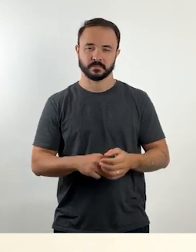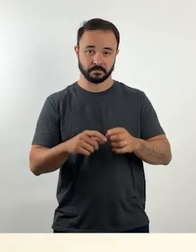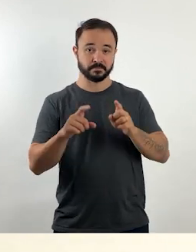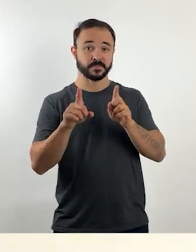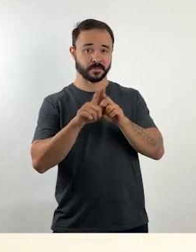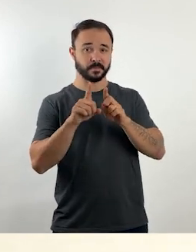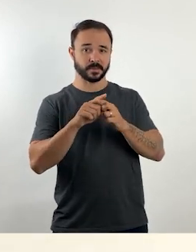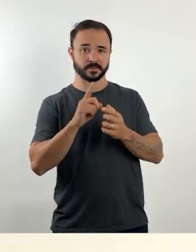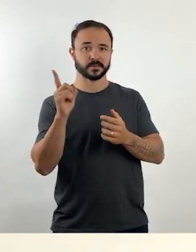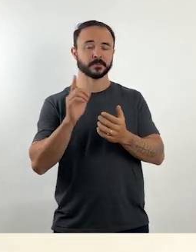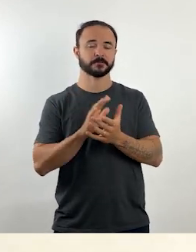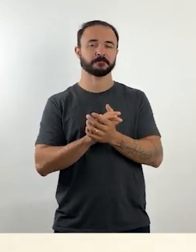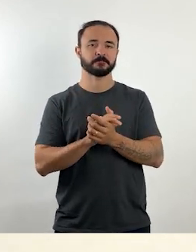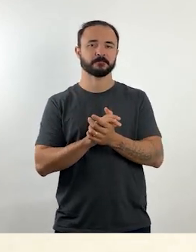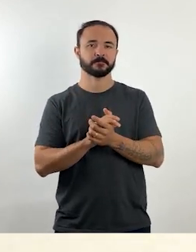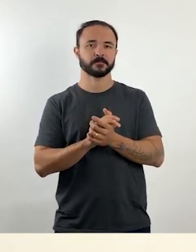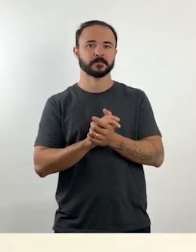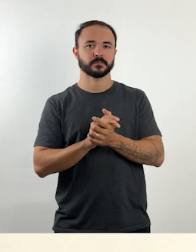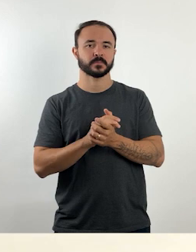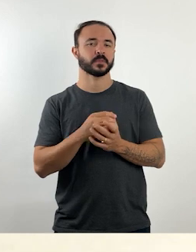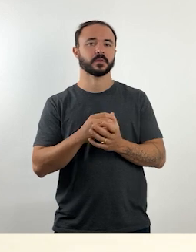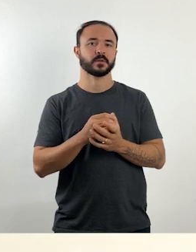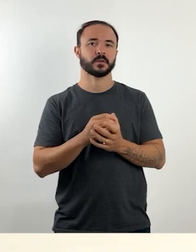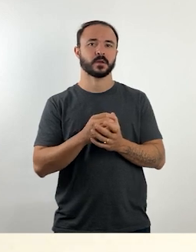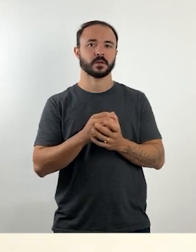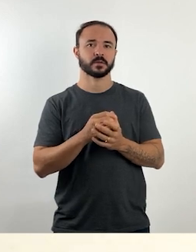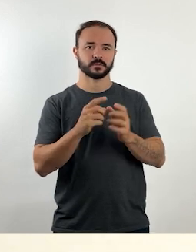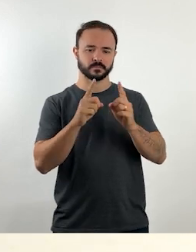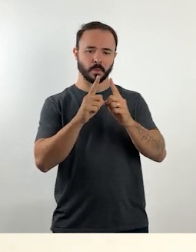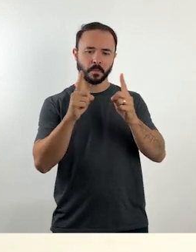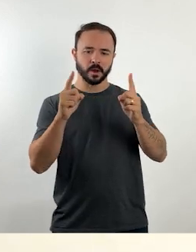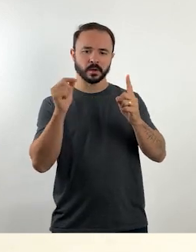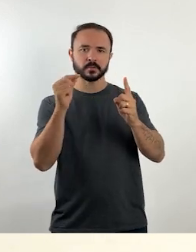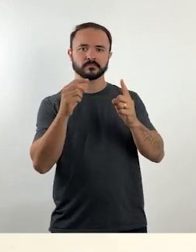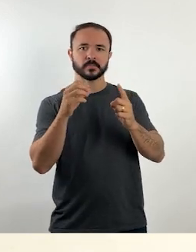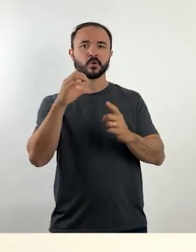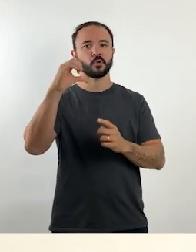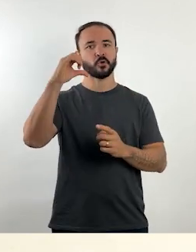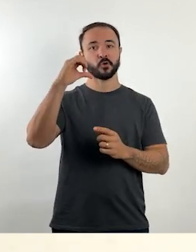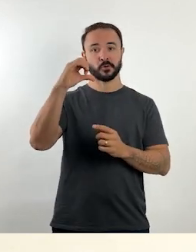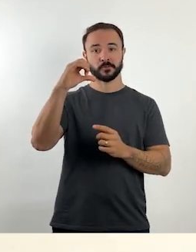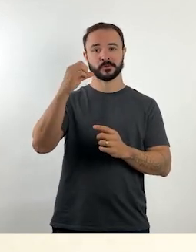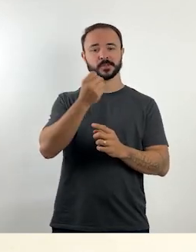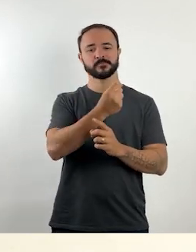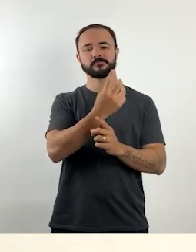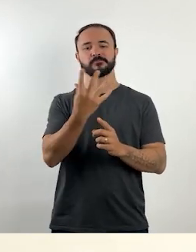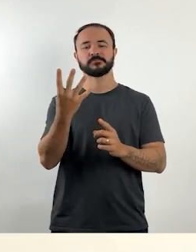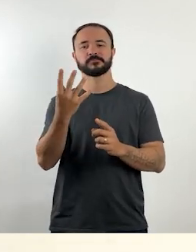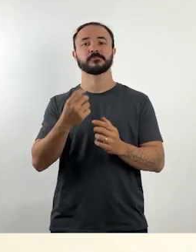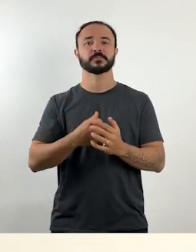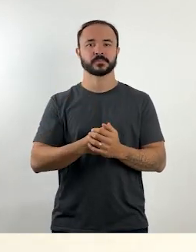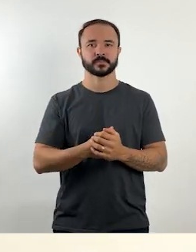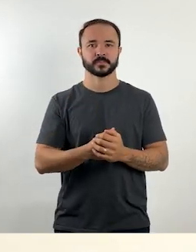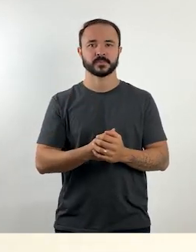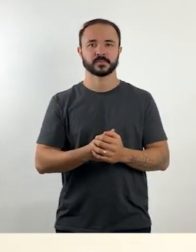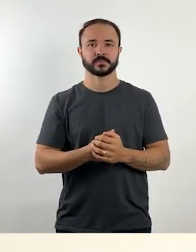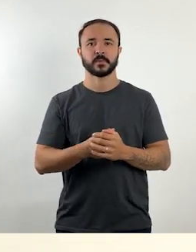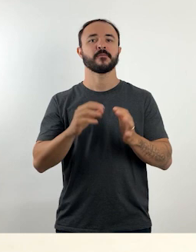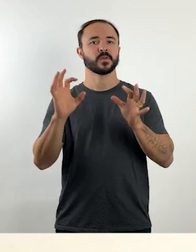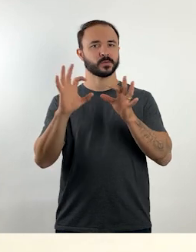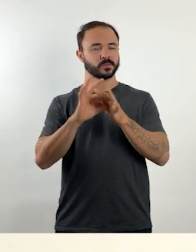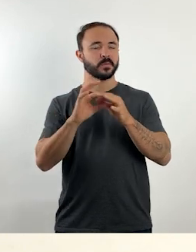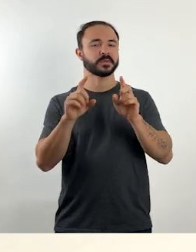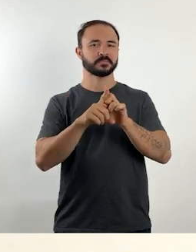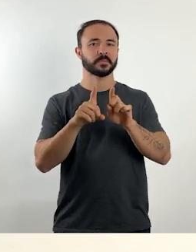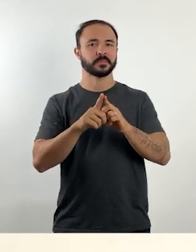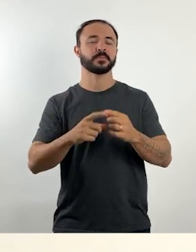pegar aqui uma barra de 9 furos e colocar naquela pecinha que eu coloquei